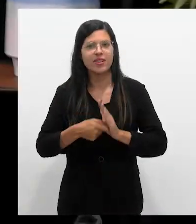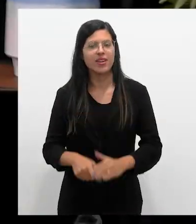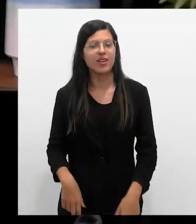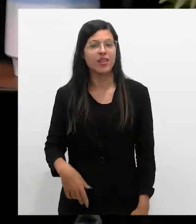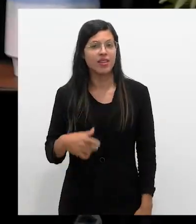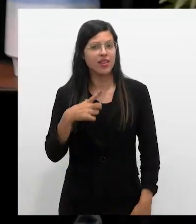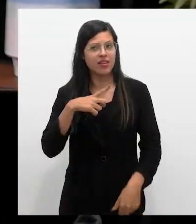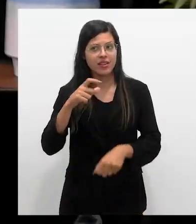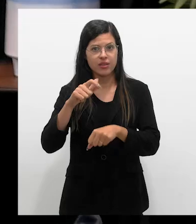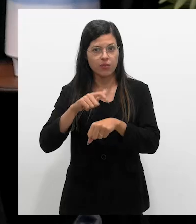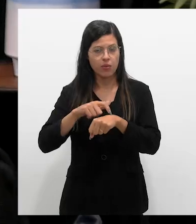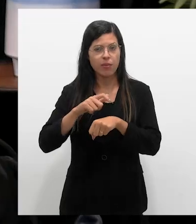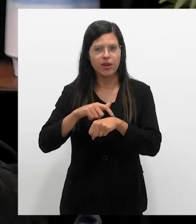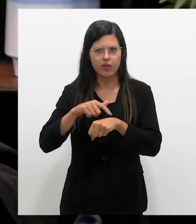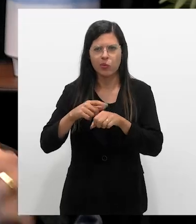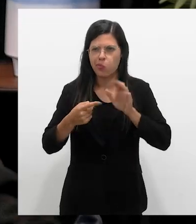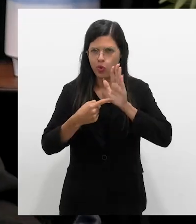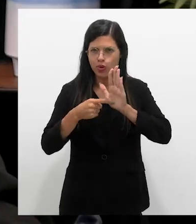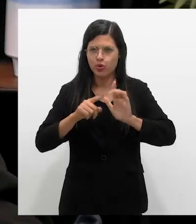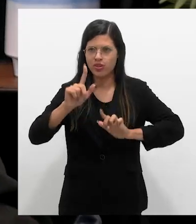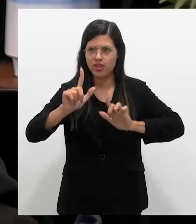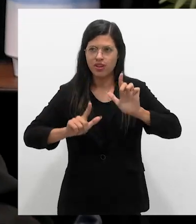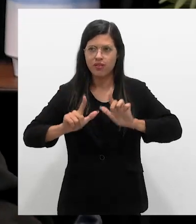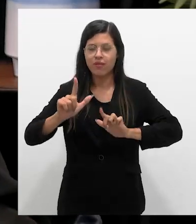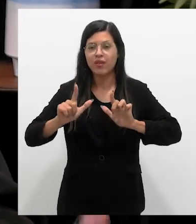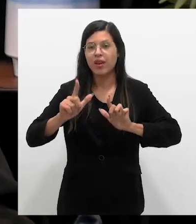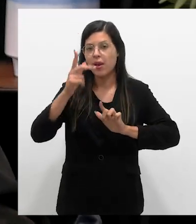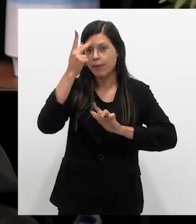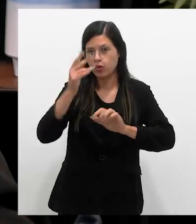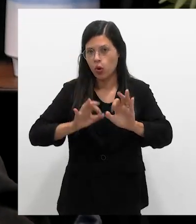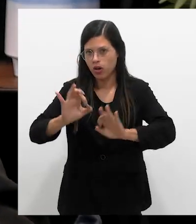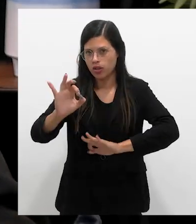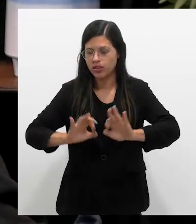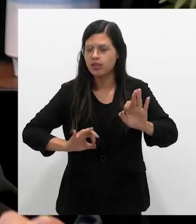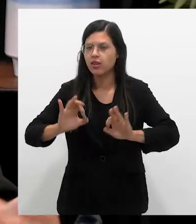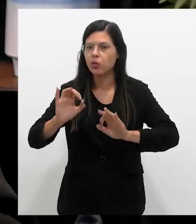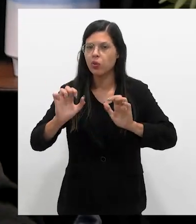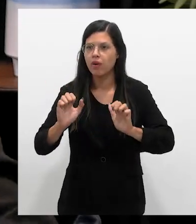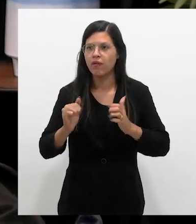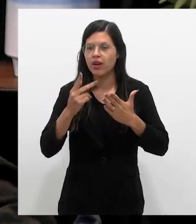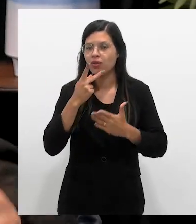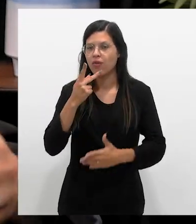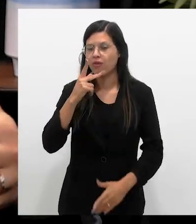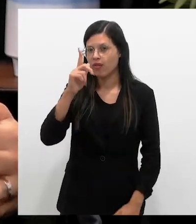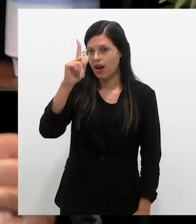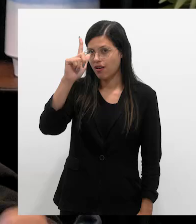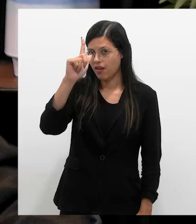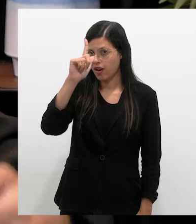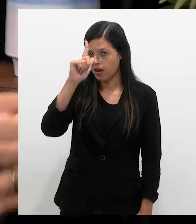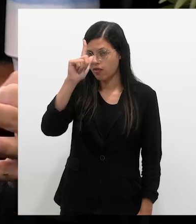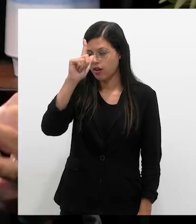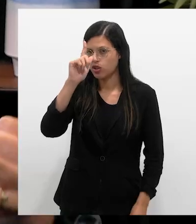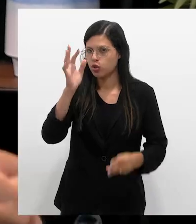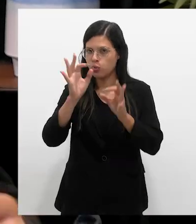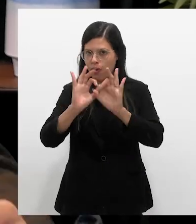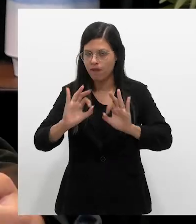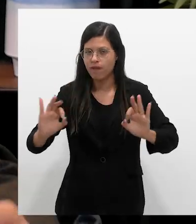chave. Inclusive, teve esse momento que apareceu na TV, quando o mestre de cerimônias fala em latim.